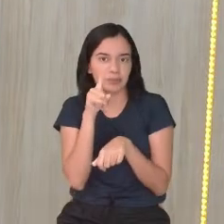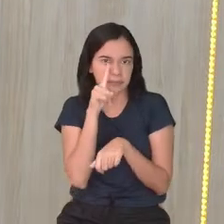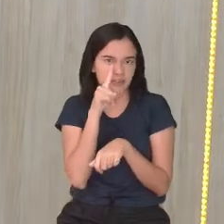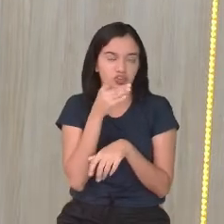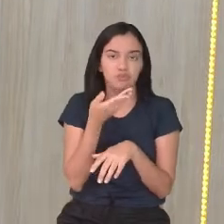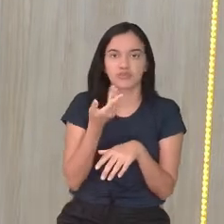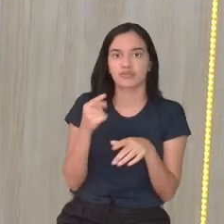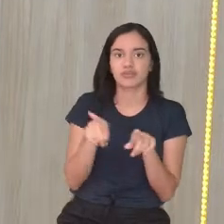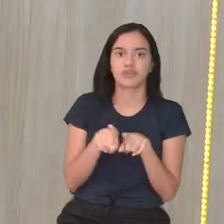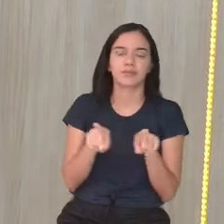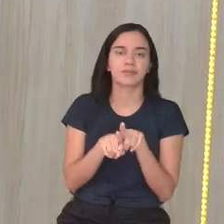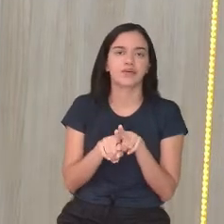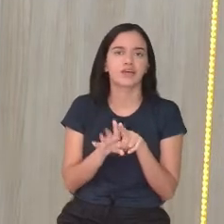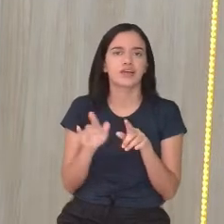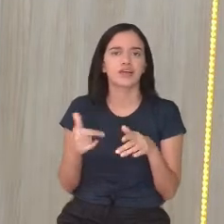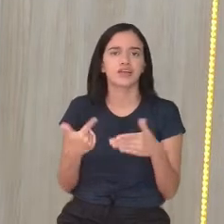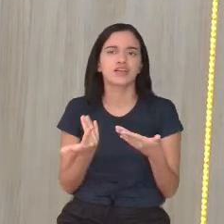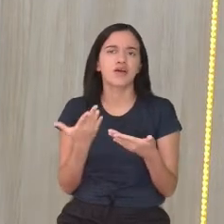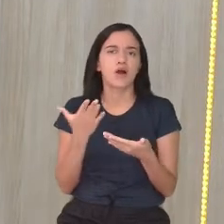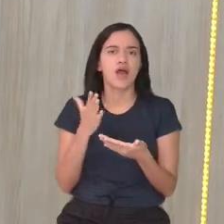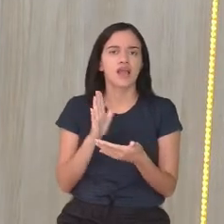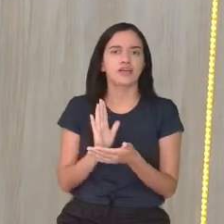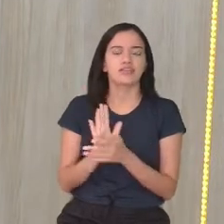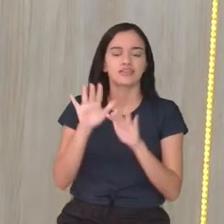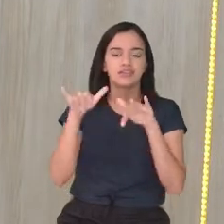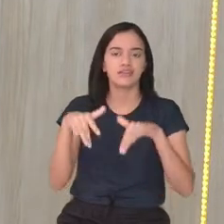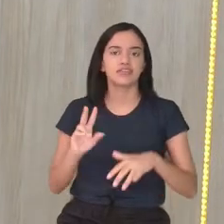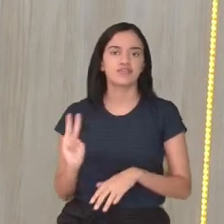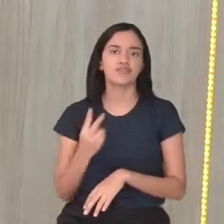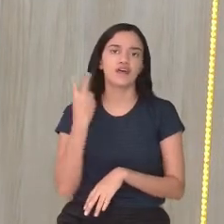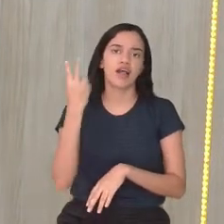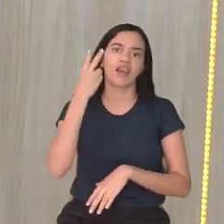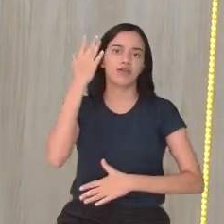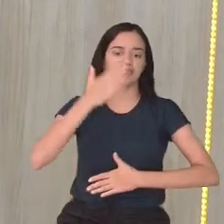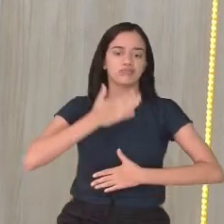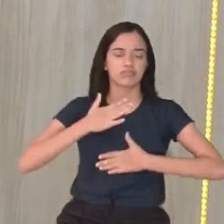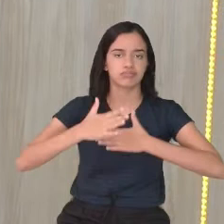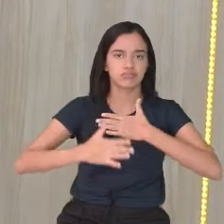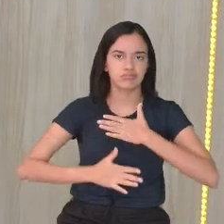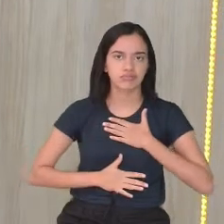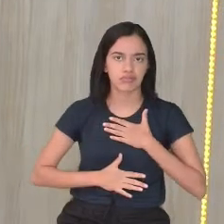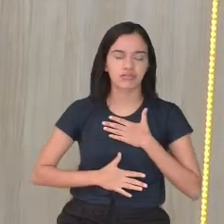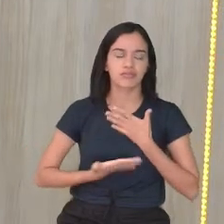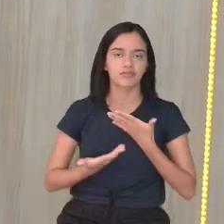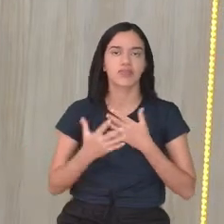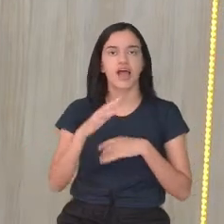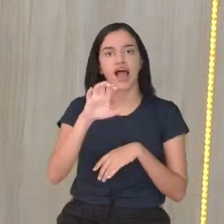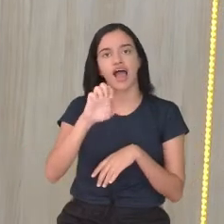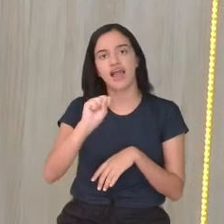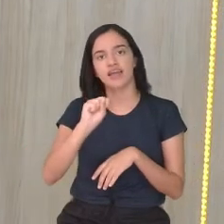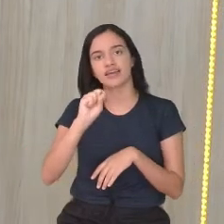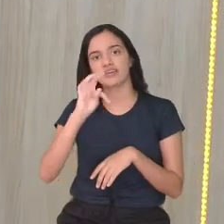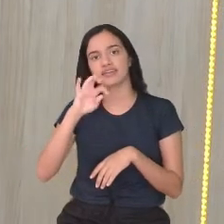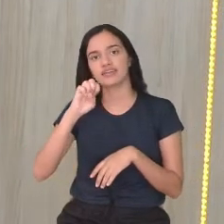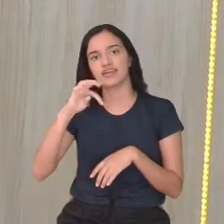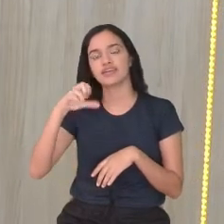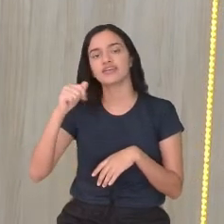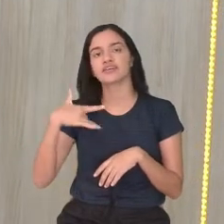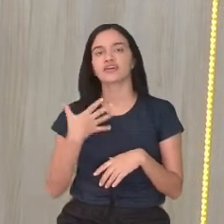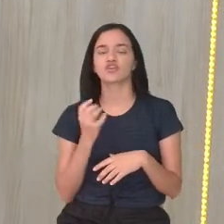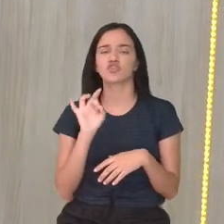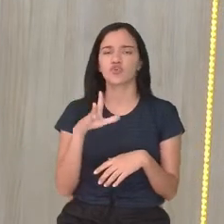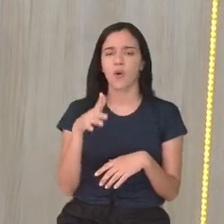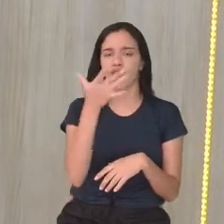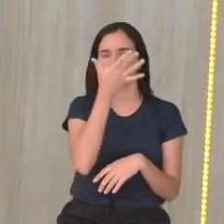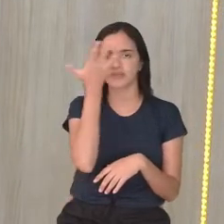não tem esse culto aí ao corpo, né? De valorizar muito a estética, de que só as pessoas que são lá